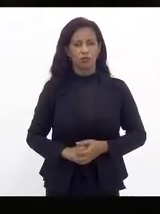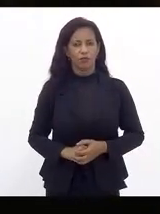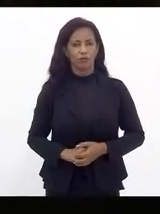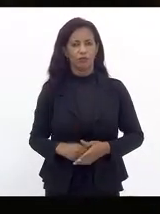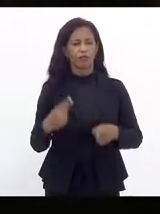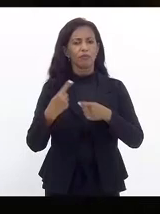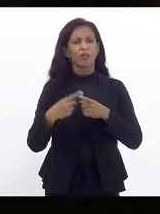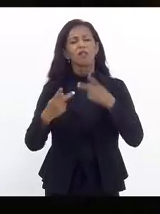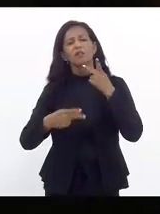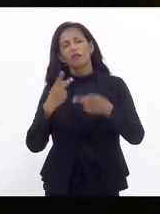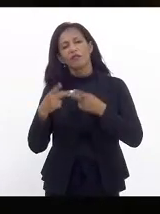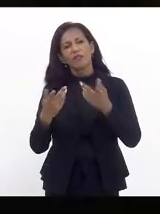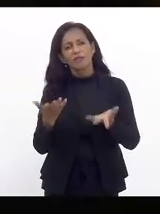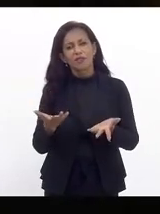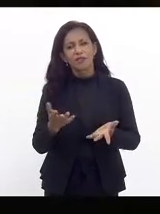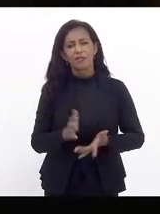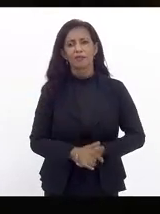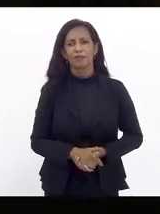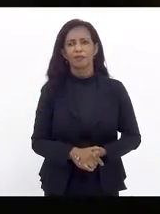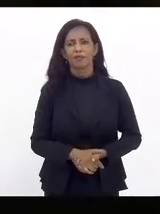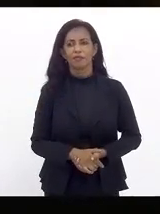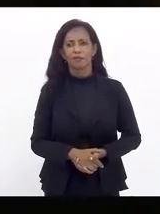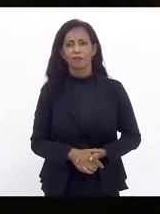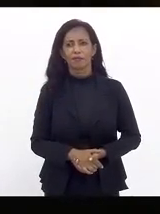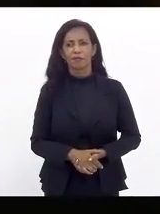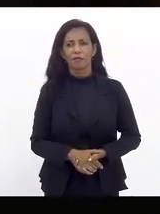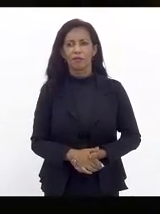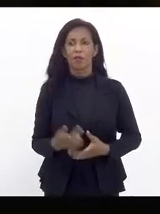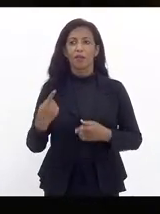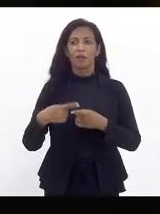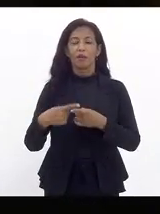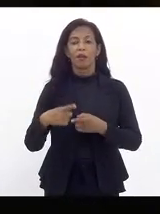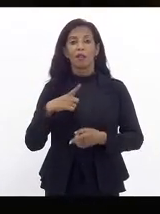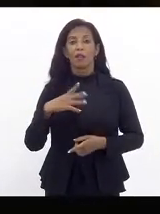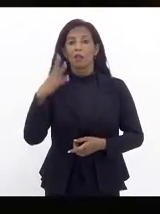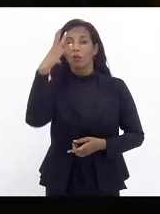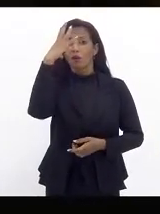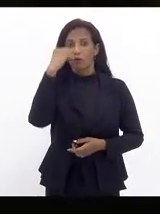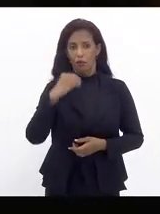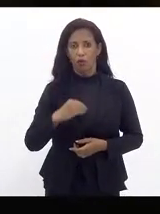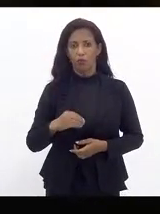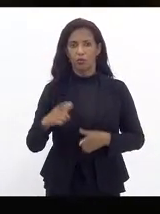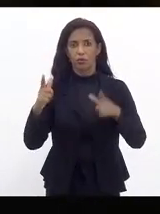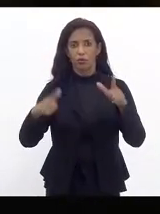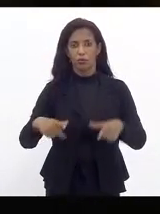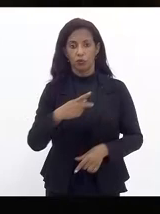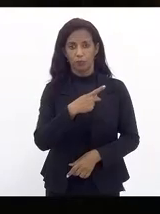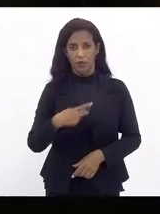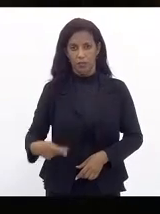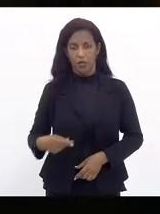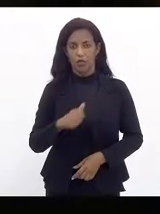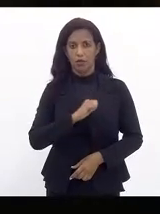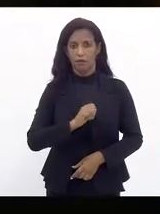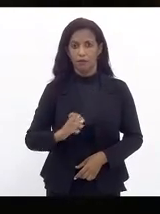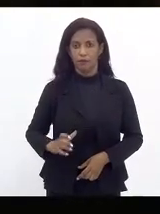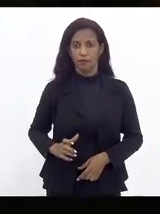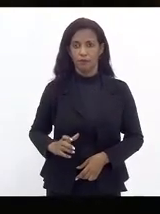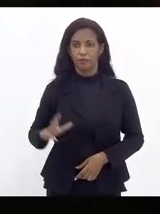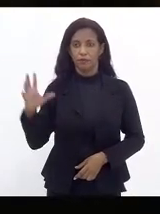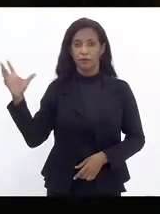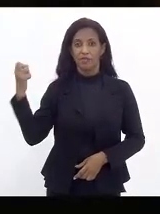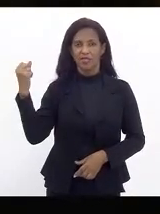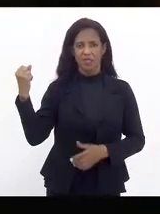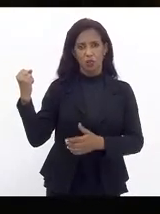Por que você está falando isso, deputada? Porque eu tenho uma foto onde o presidente da casa, o André Siciliano, segura a minha